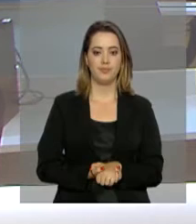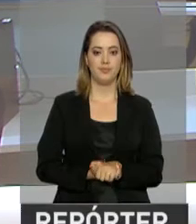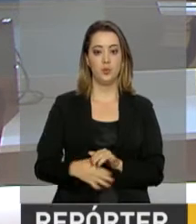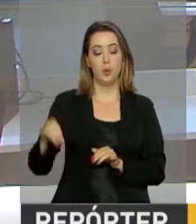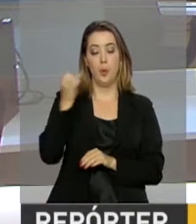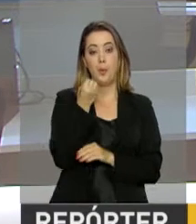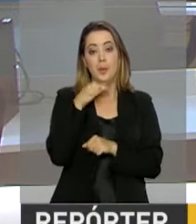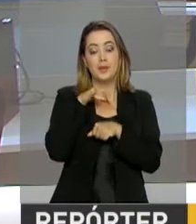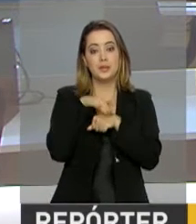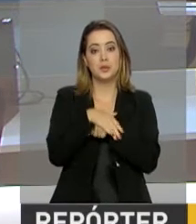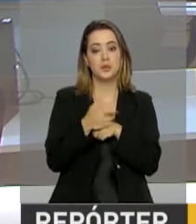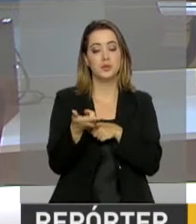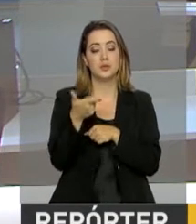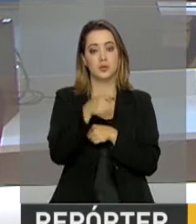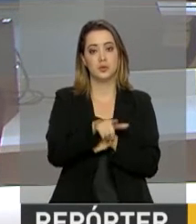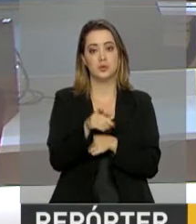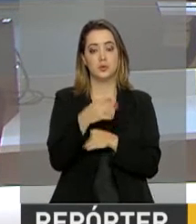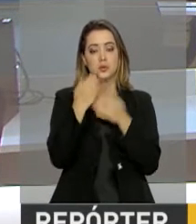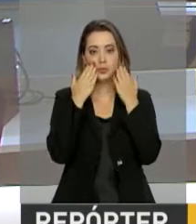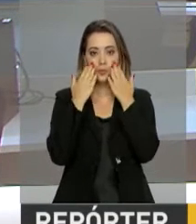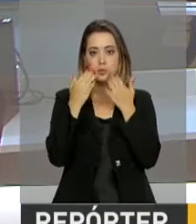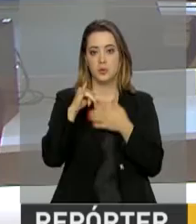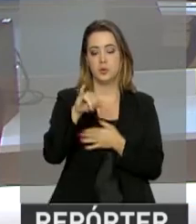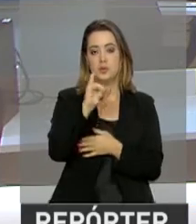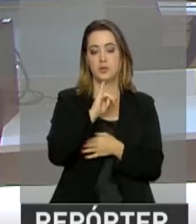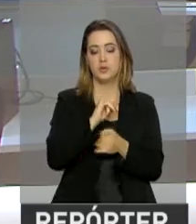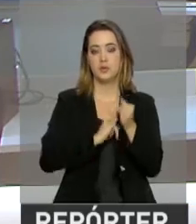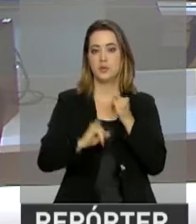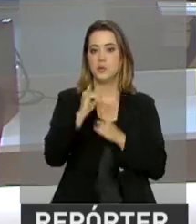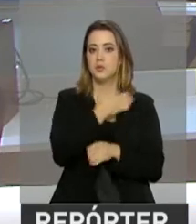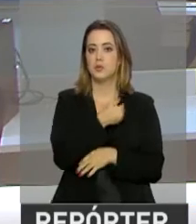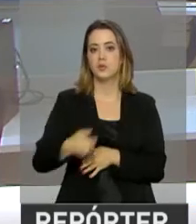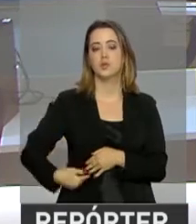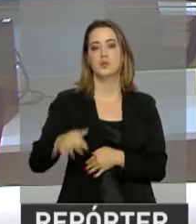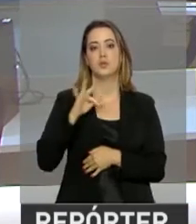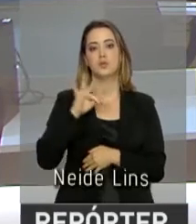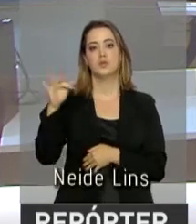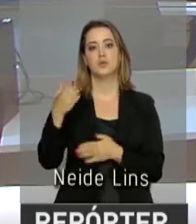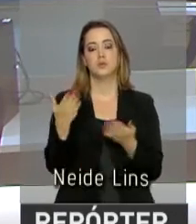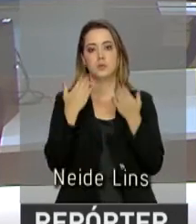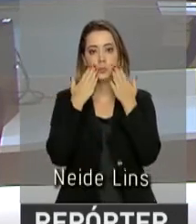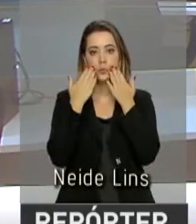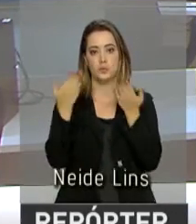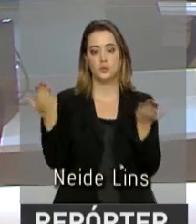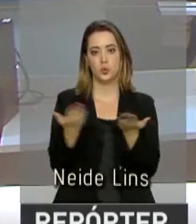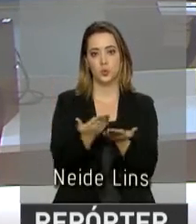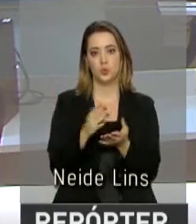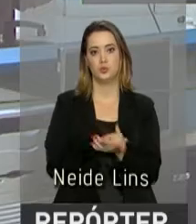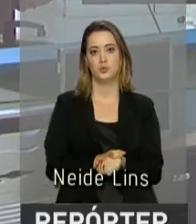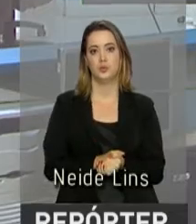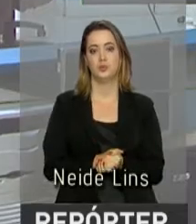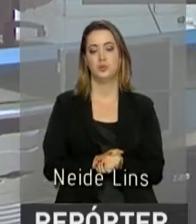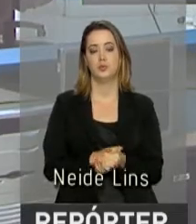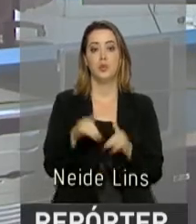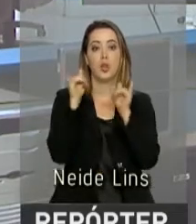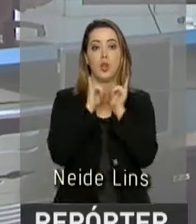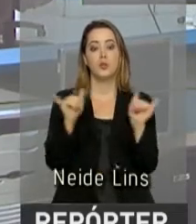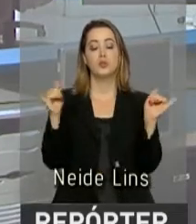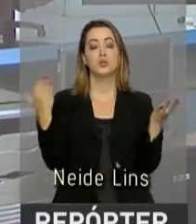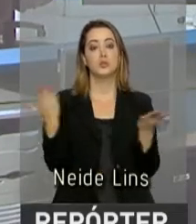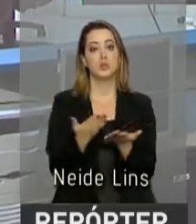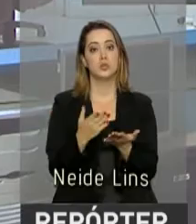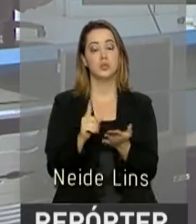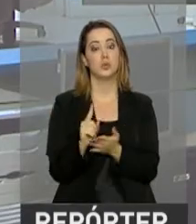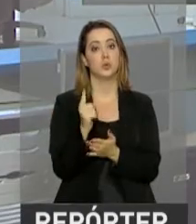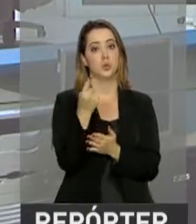Olá, boa noite. Estamos de volta com as notícias do governo federal na última edição do Repórter NBR desta terça-feira. Divulgado hoje